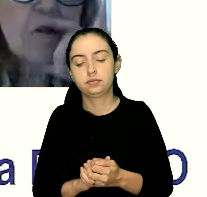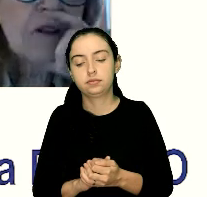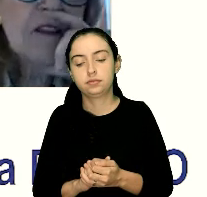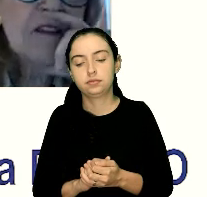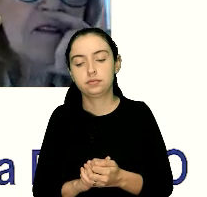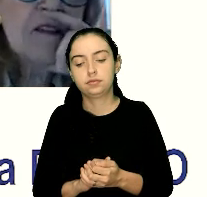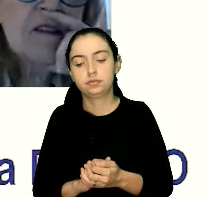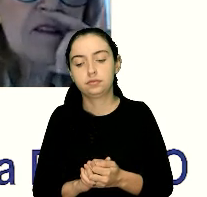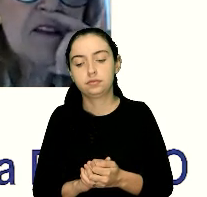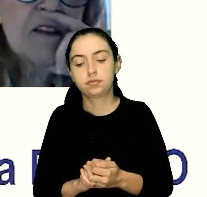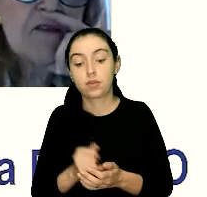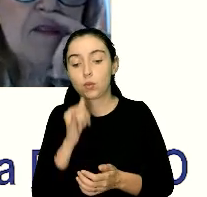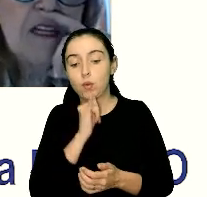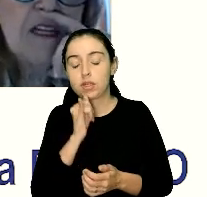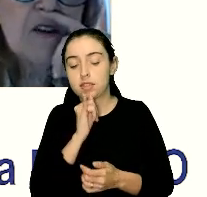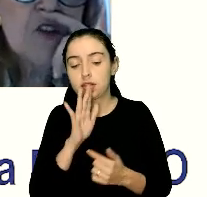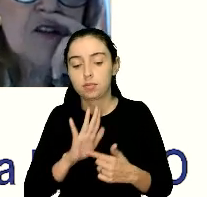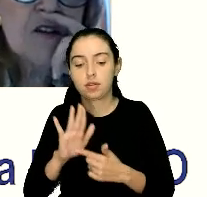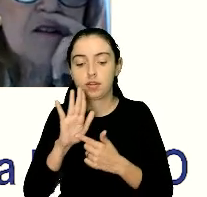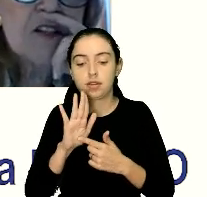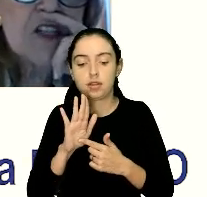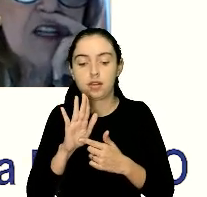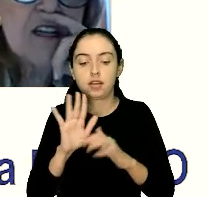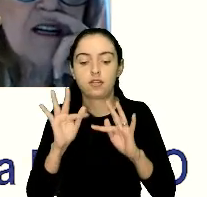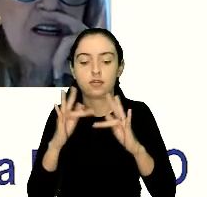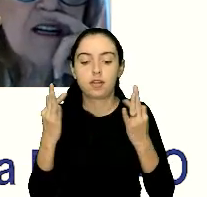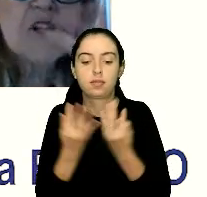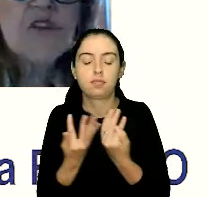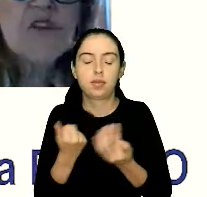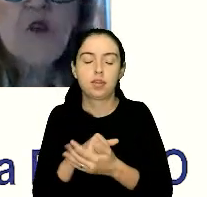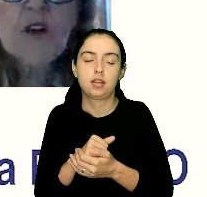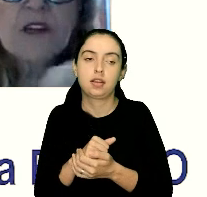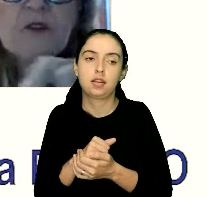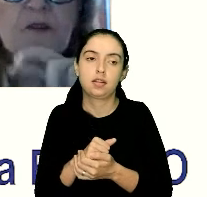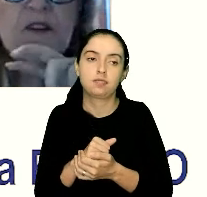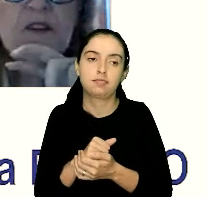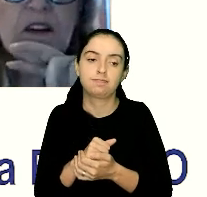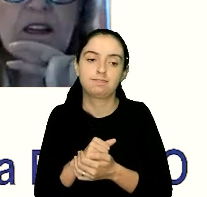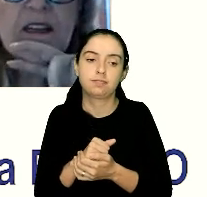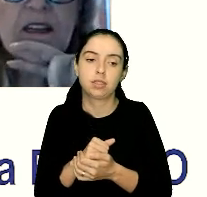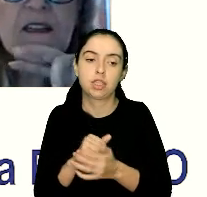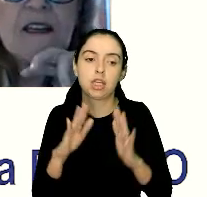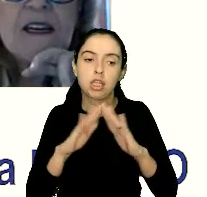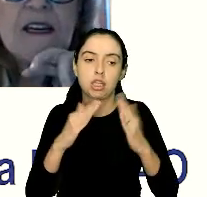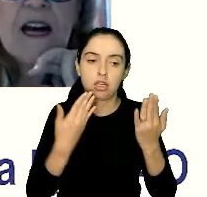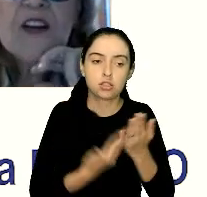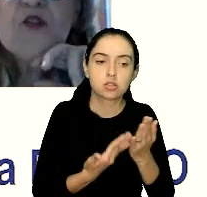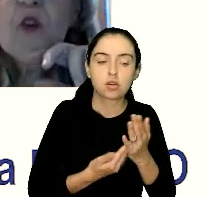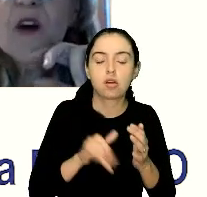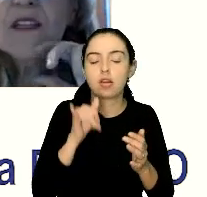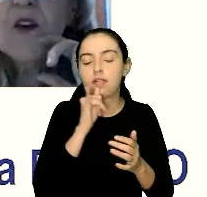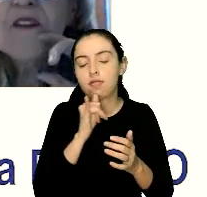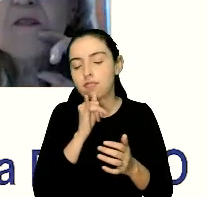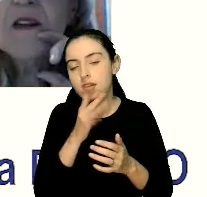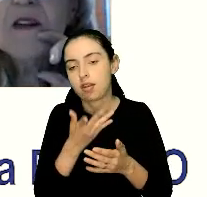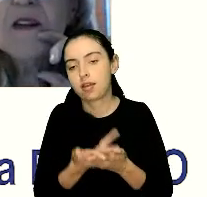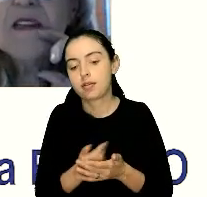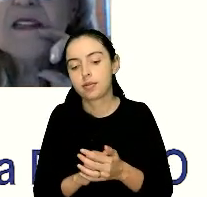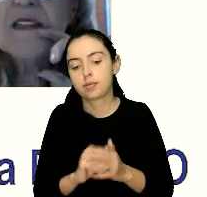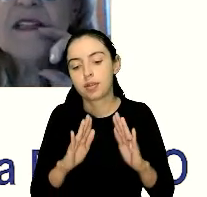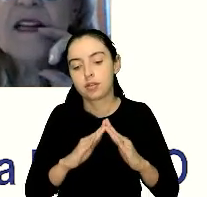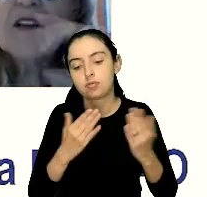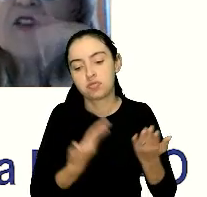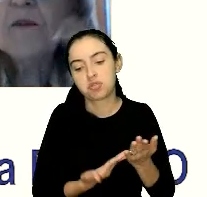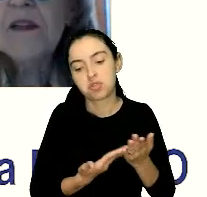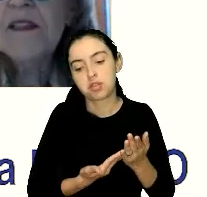Eu dou exemplo aqui, né, da família que eu já tinha dado, da escola que eu também falei. A escola talvez